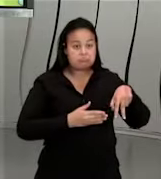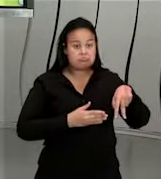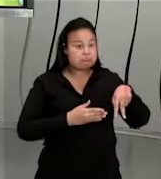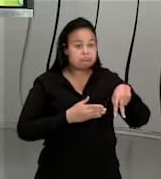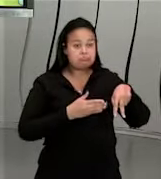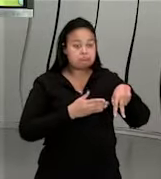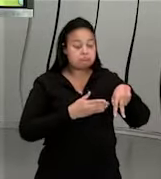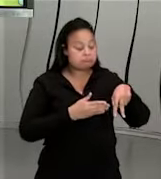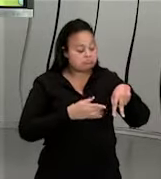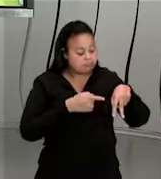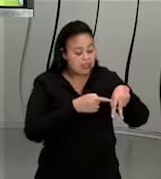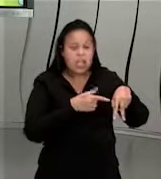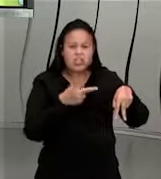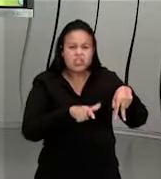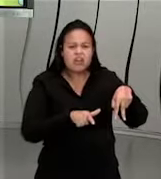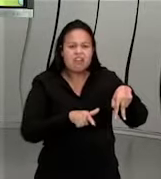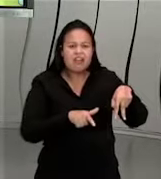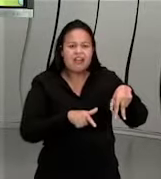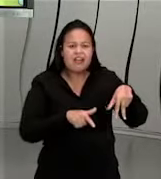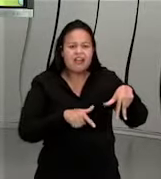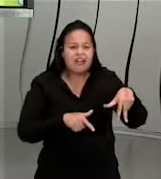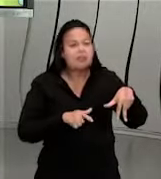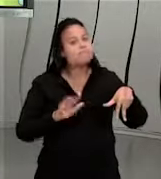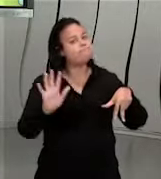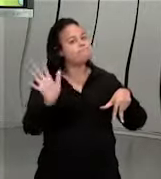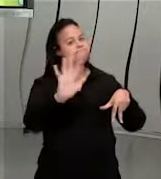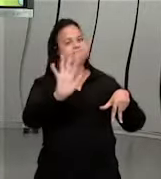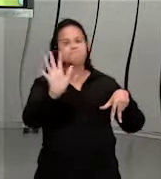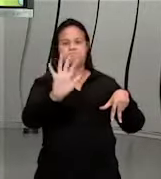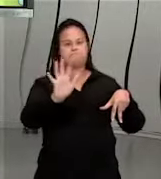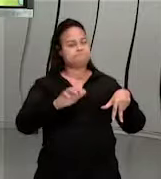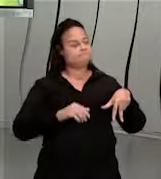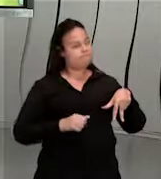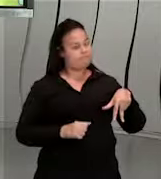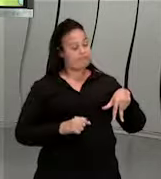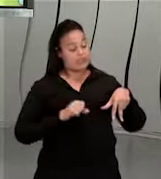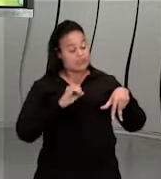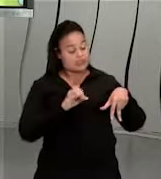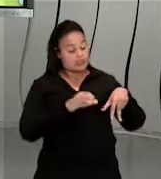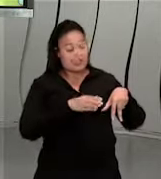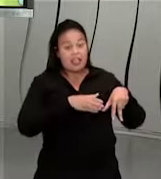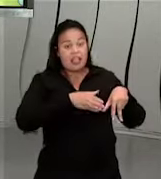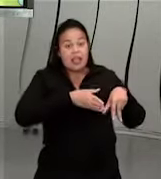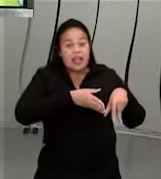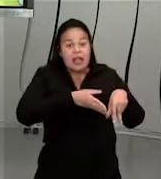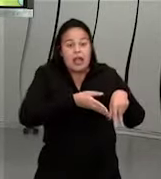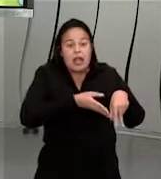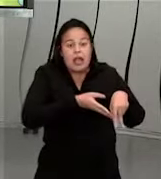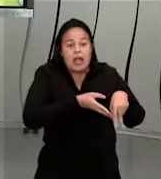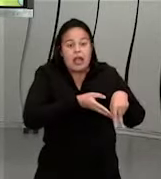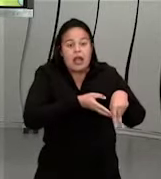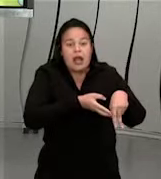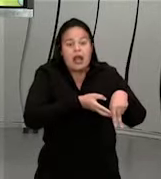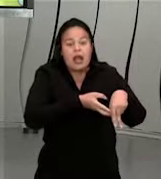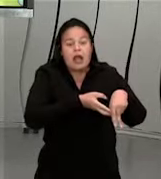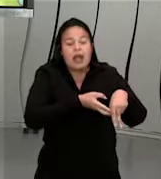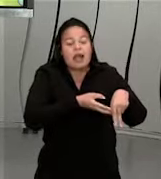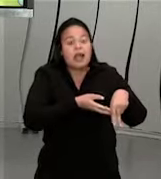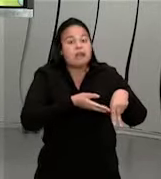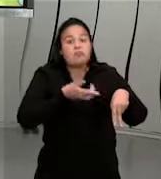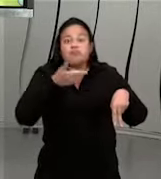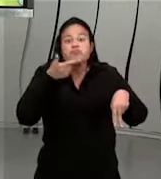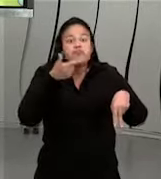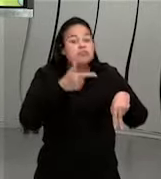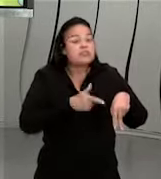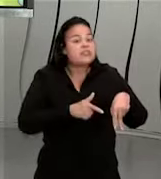são regenerados. Ou seja, o tecido ósseo, se você retira ele desde a matriz, ele não é